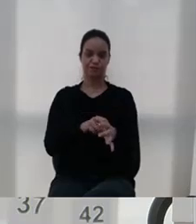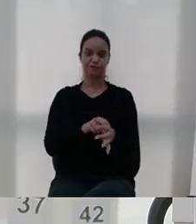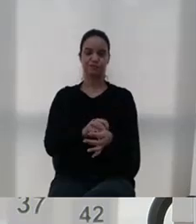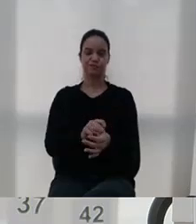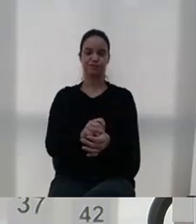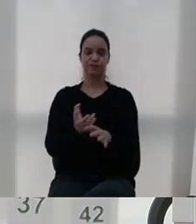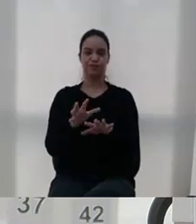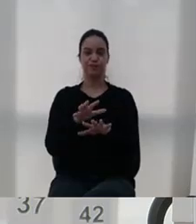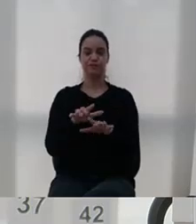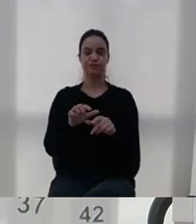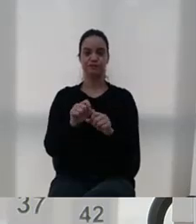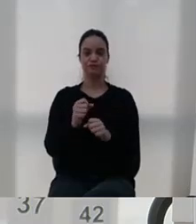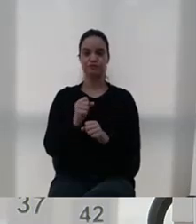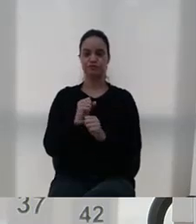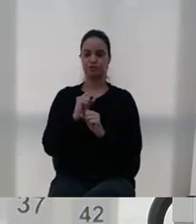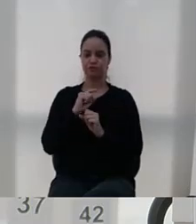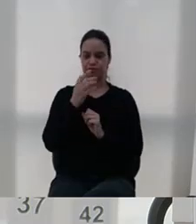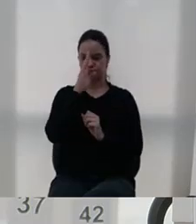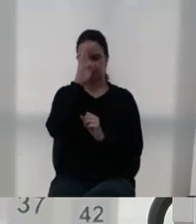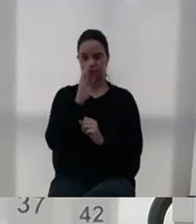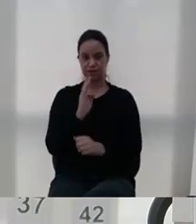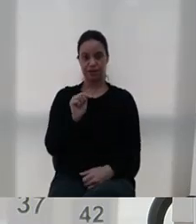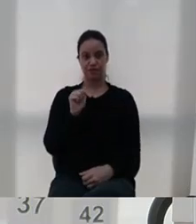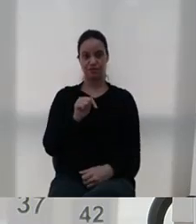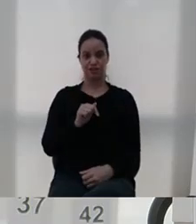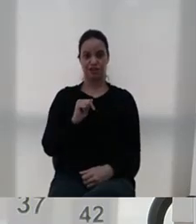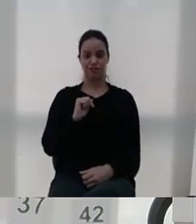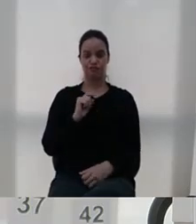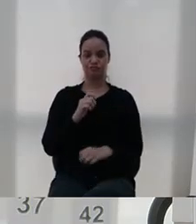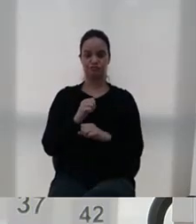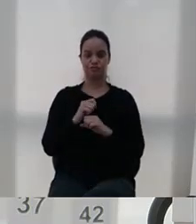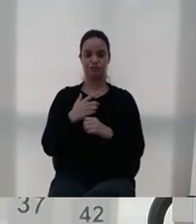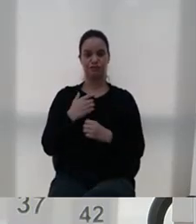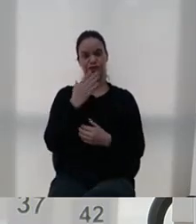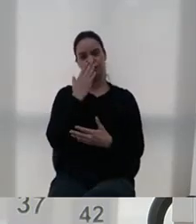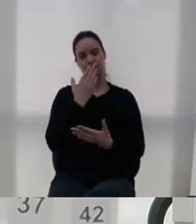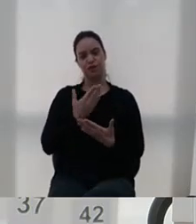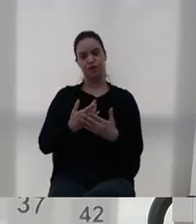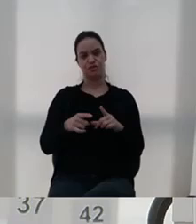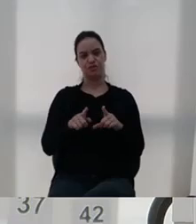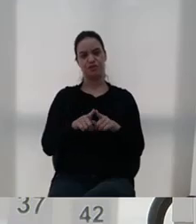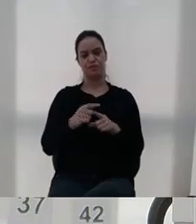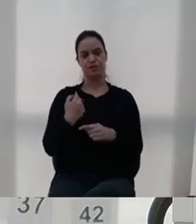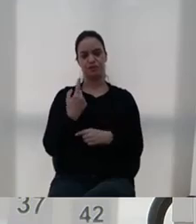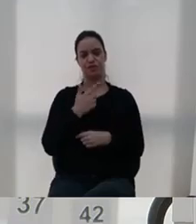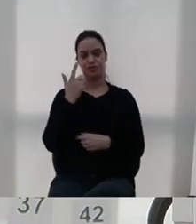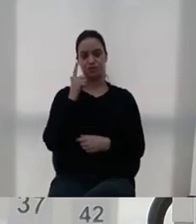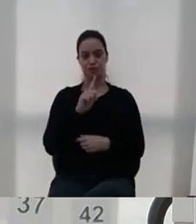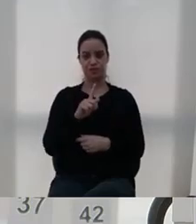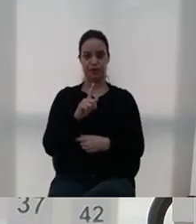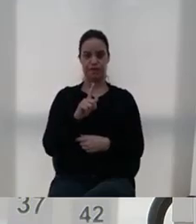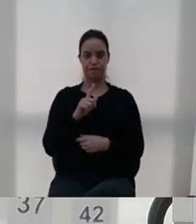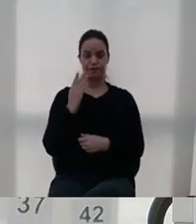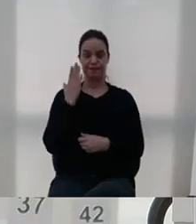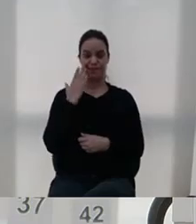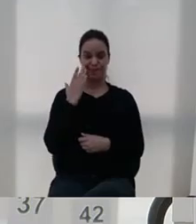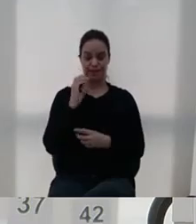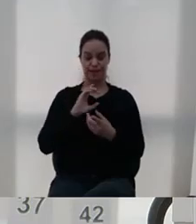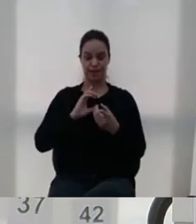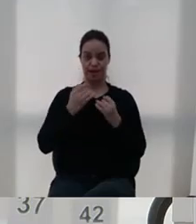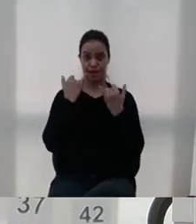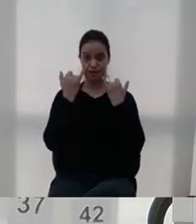incluída com prioridade nos próximos planos de expansão da carreira. Acredito que seja importante nós considerarmos todos os dados que